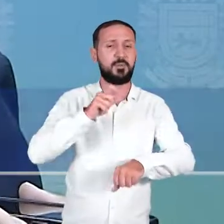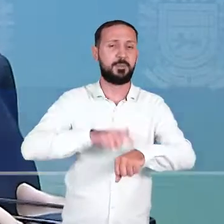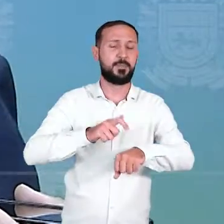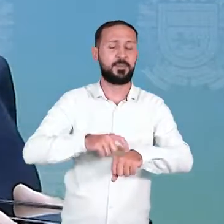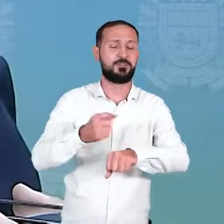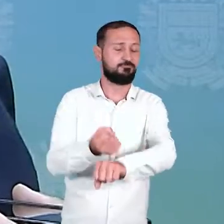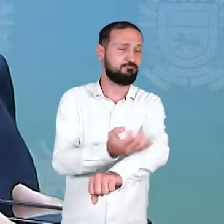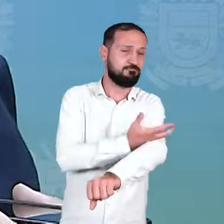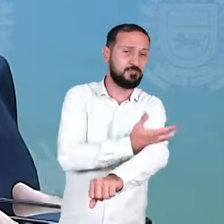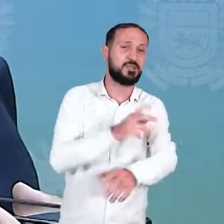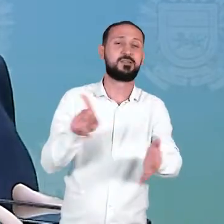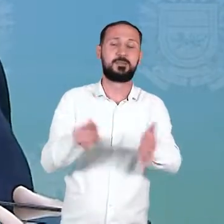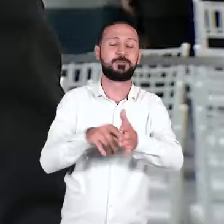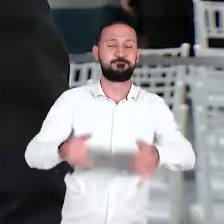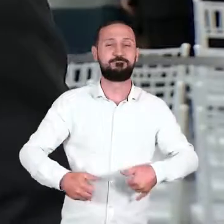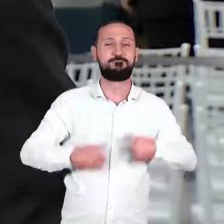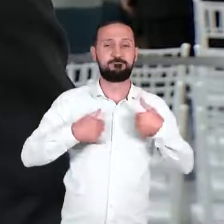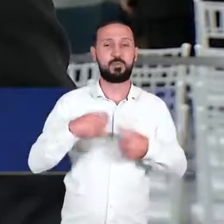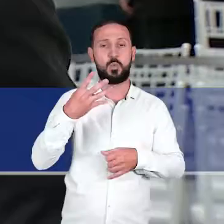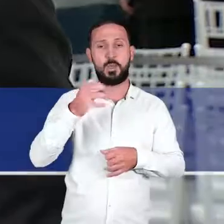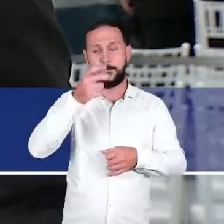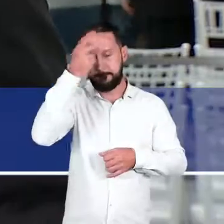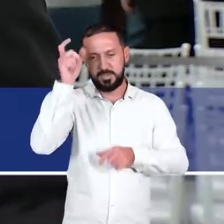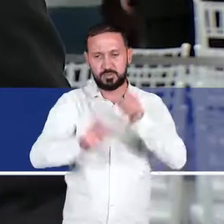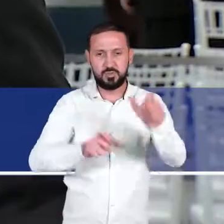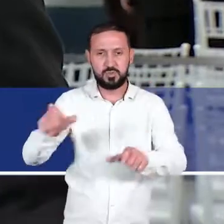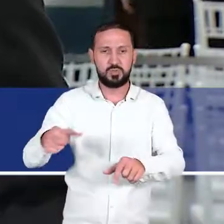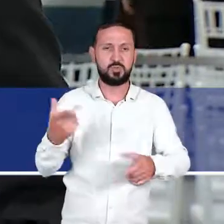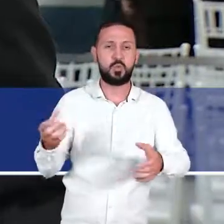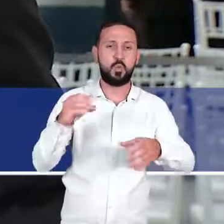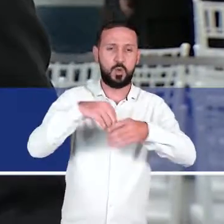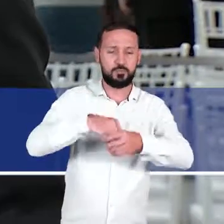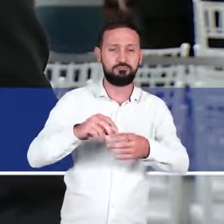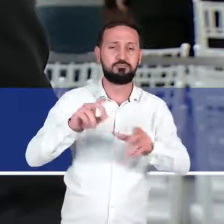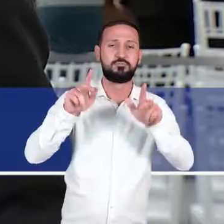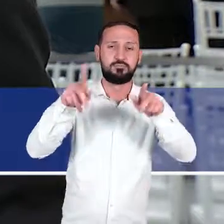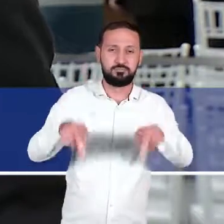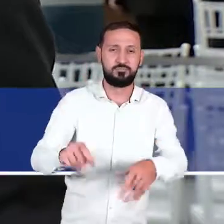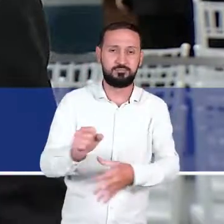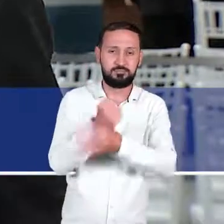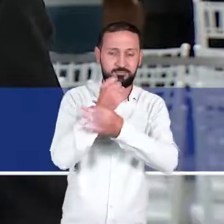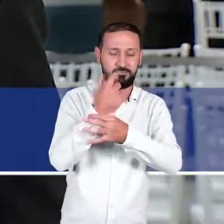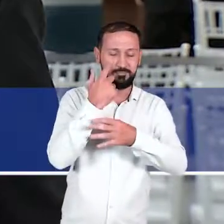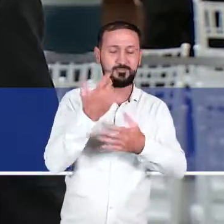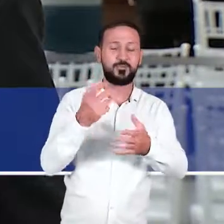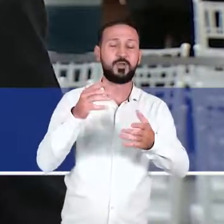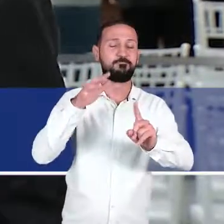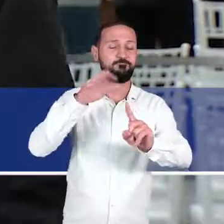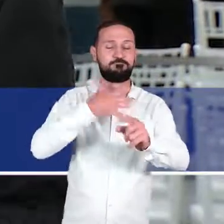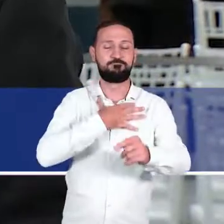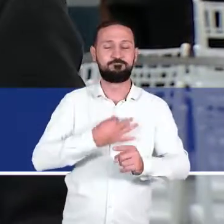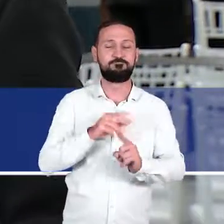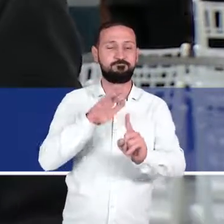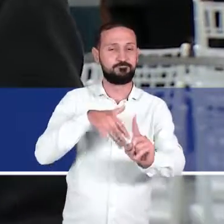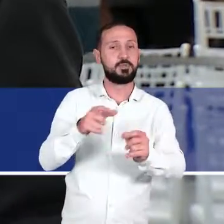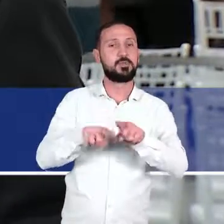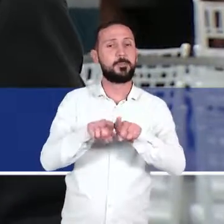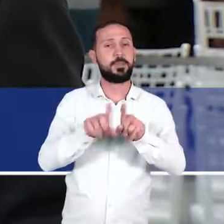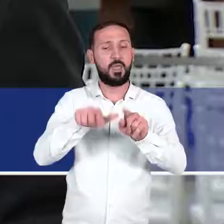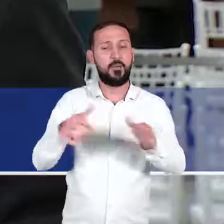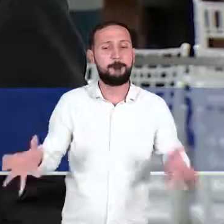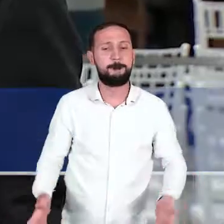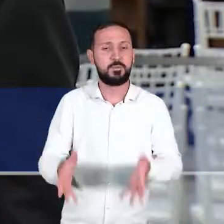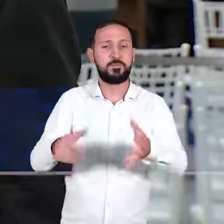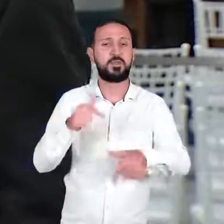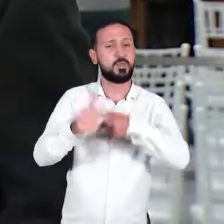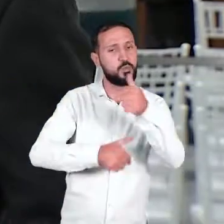um momento de muita emoção e de muita honra. 40 servidores da área da segurança pública foram homenageados. Além do reconhecimento, este também é um estímulo